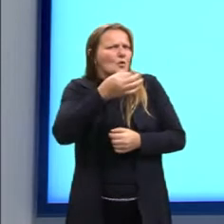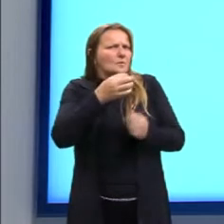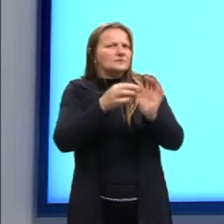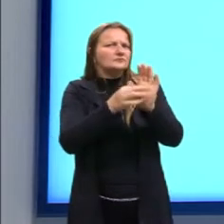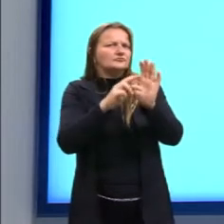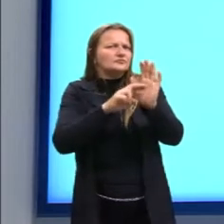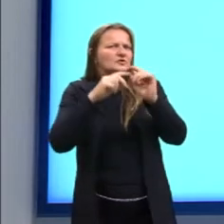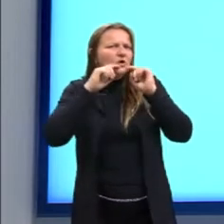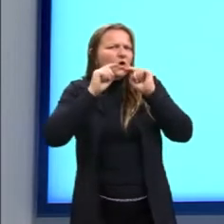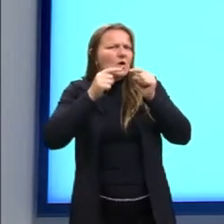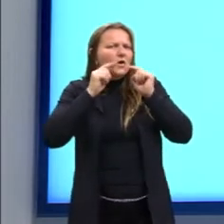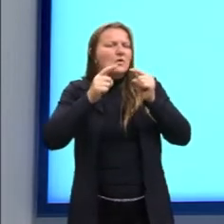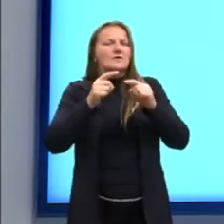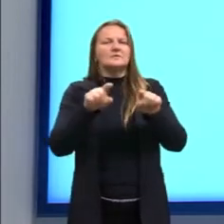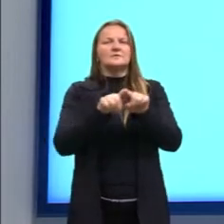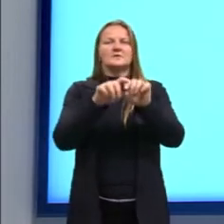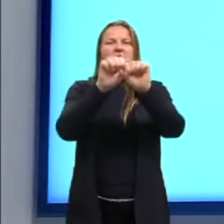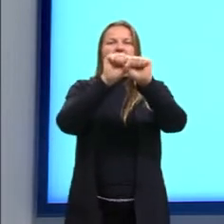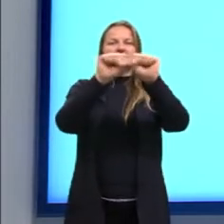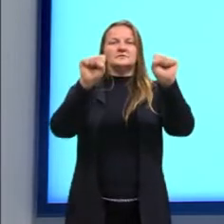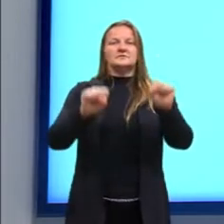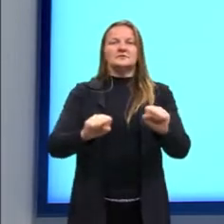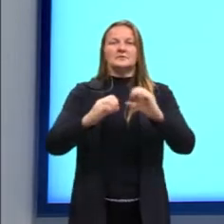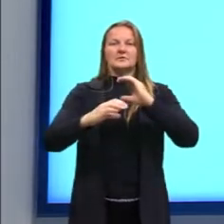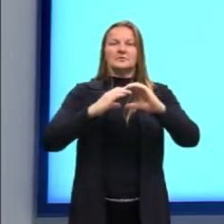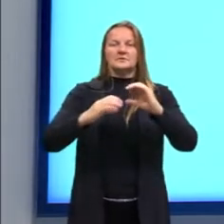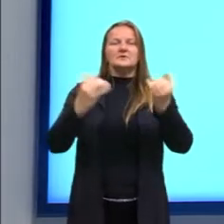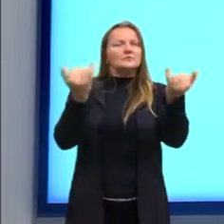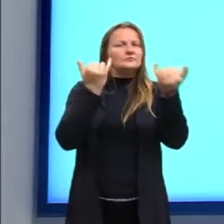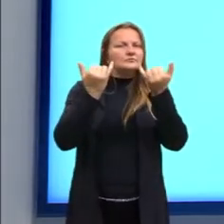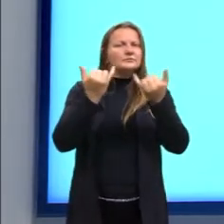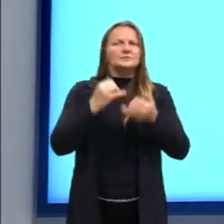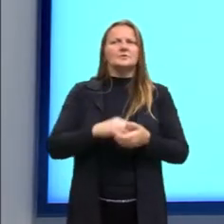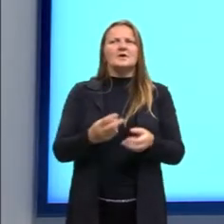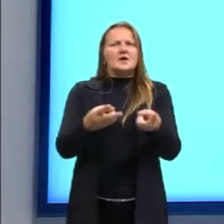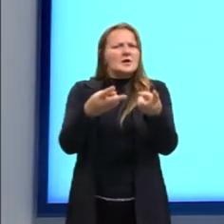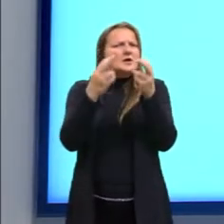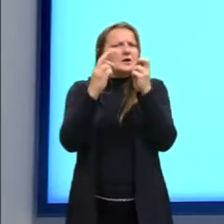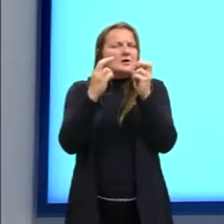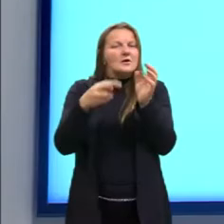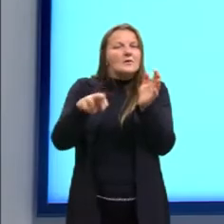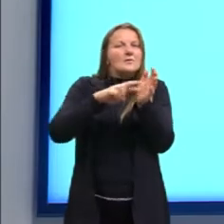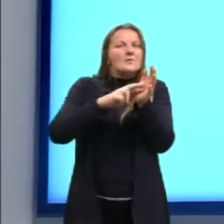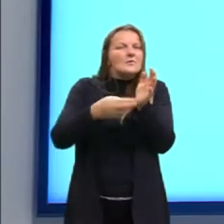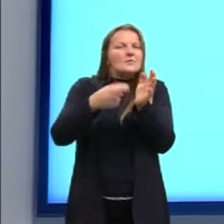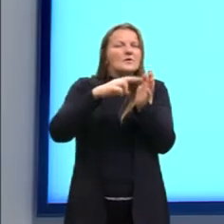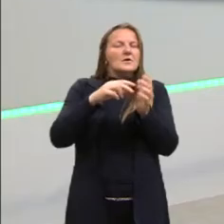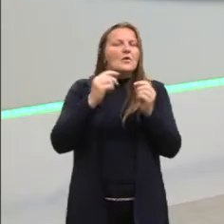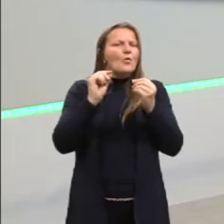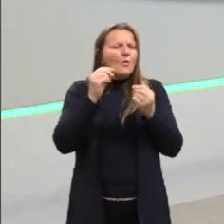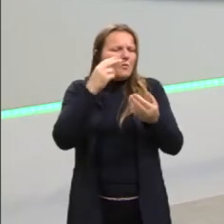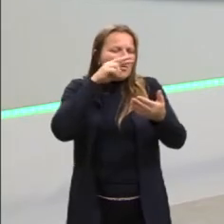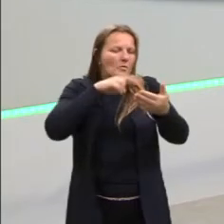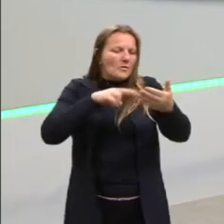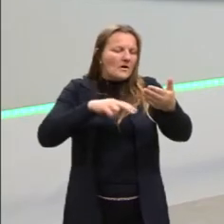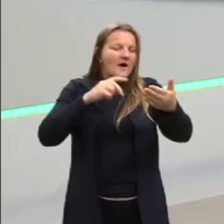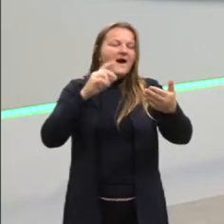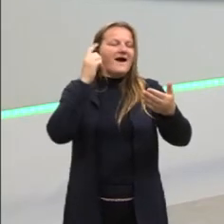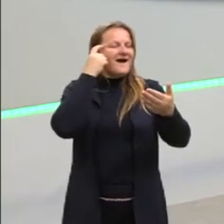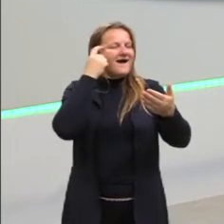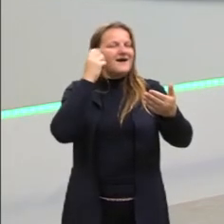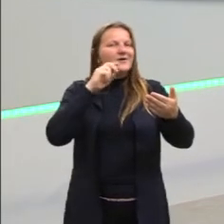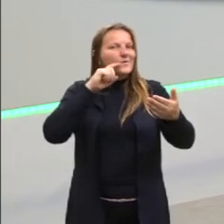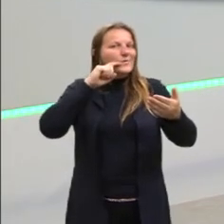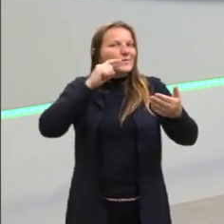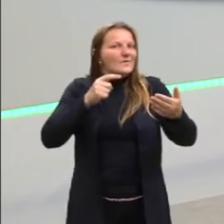e dos sistemas de comunicação e informação. Reconhecer posições críticas. Aqui